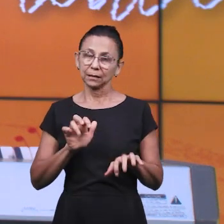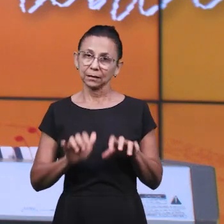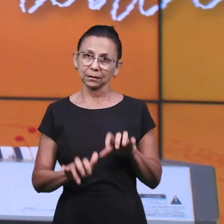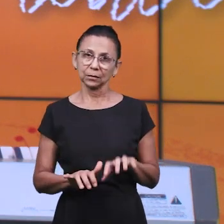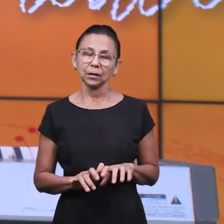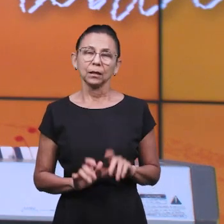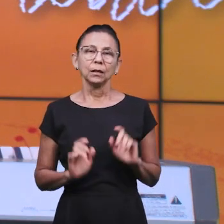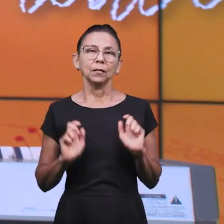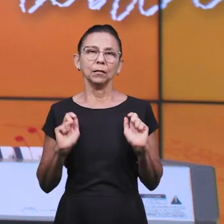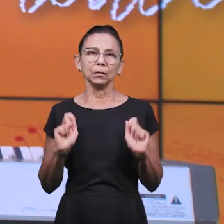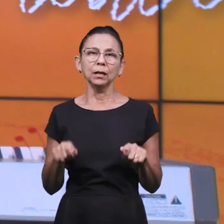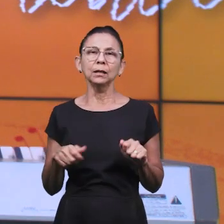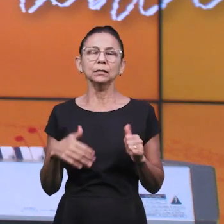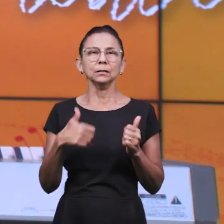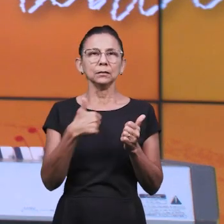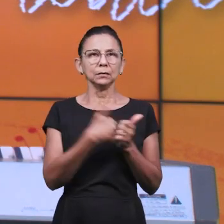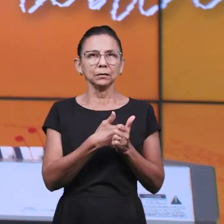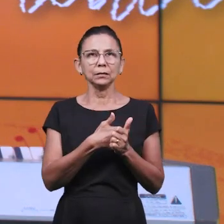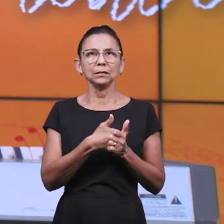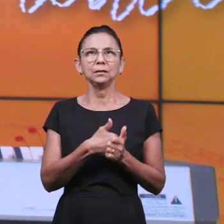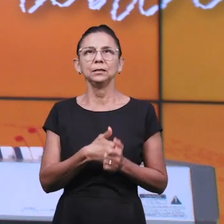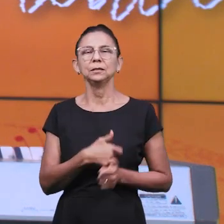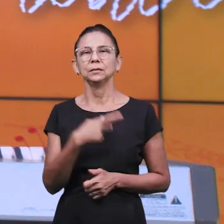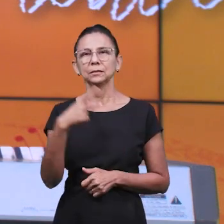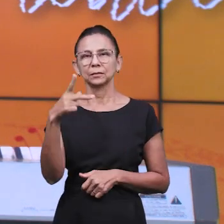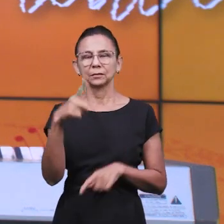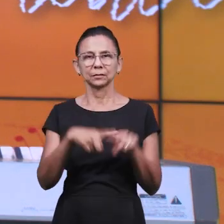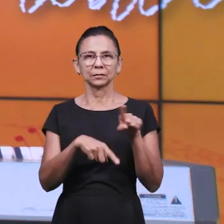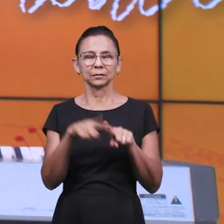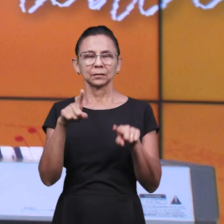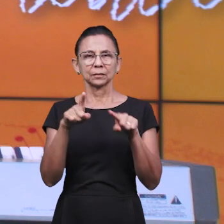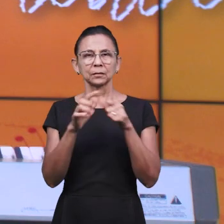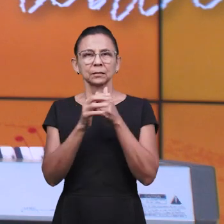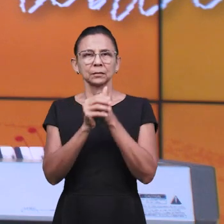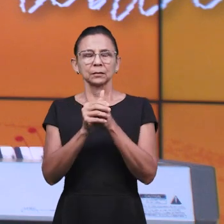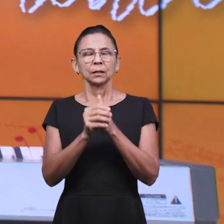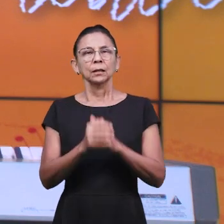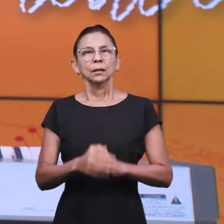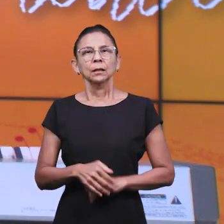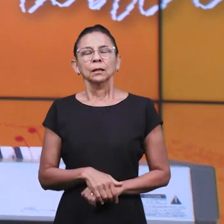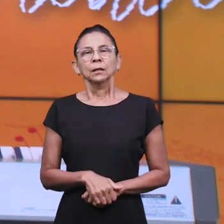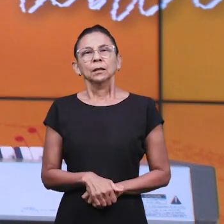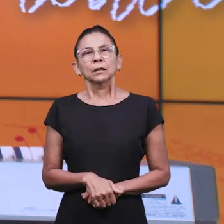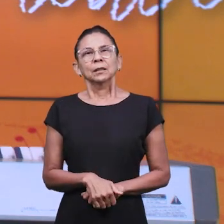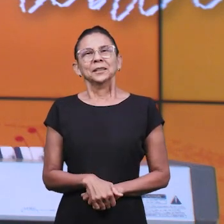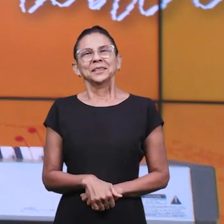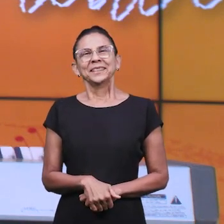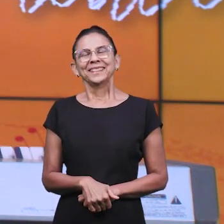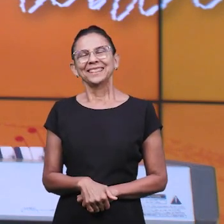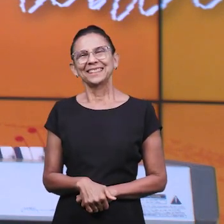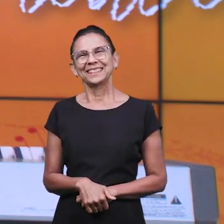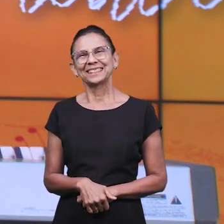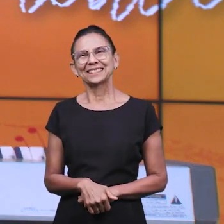mas pode nos acompanhar com o seu instrumento. Amém? Então vamos direto conhecer as